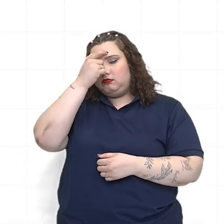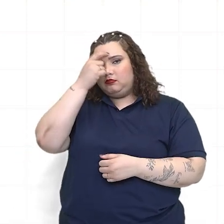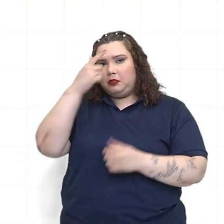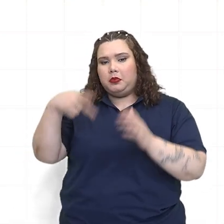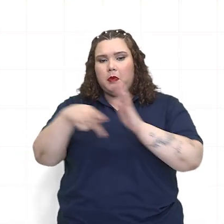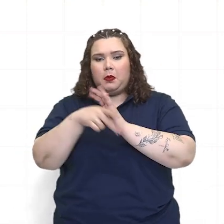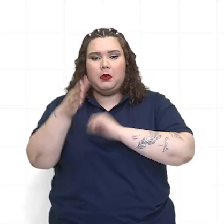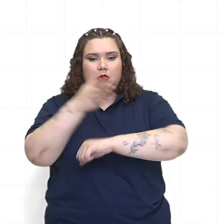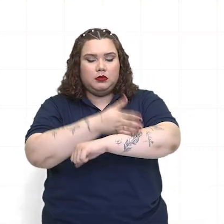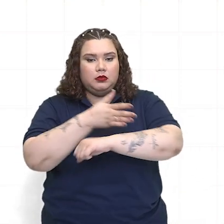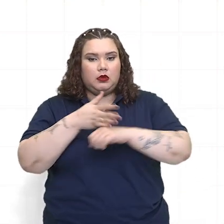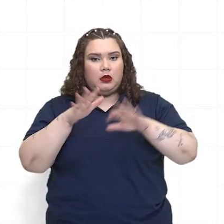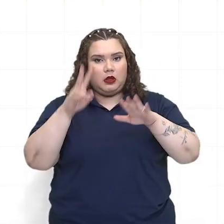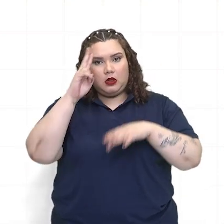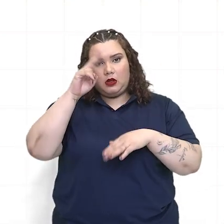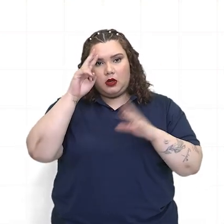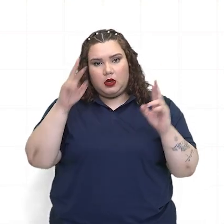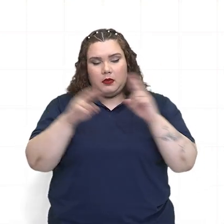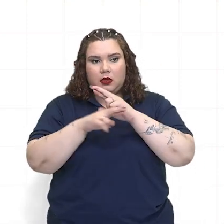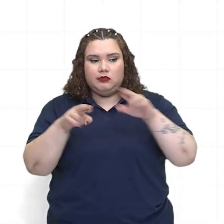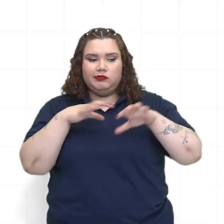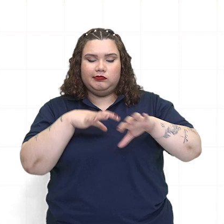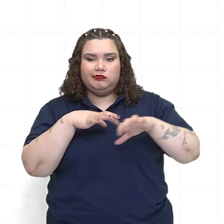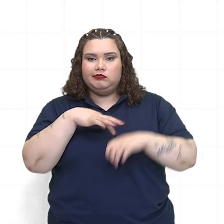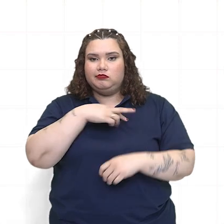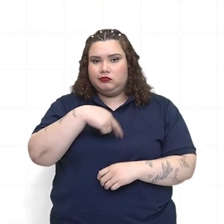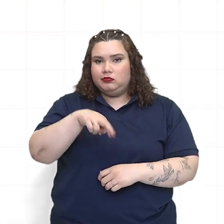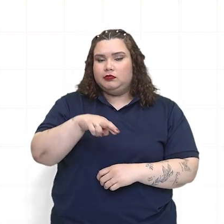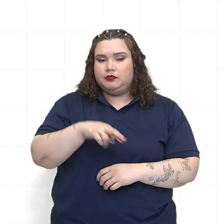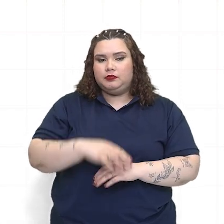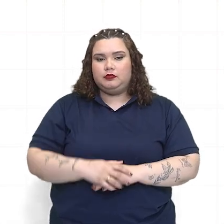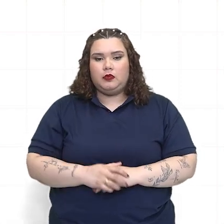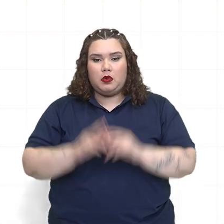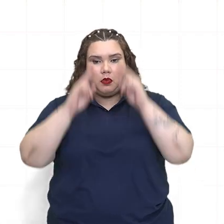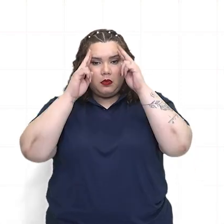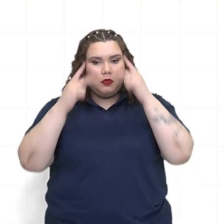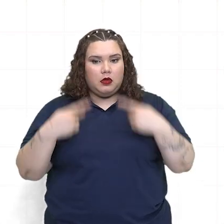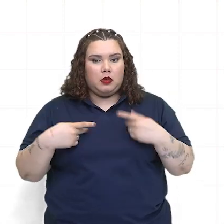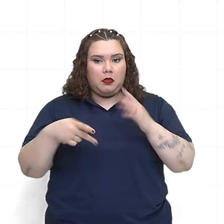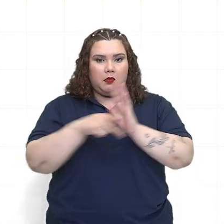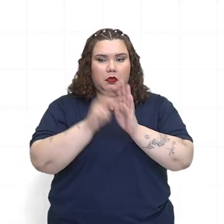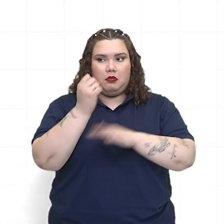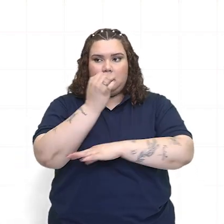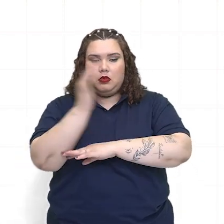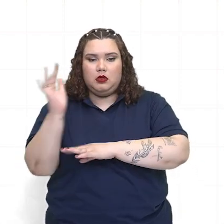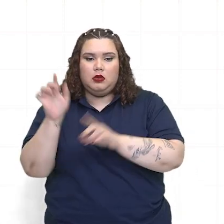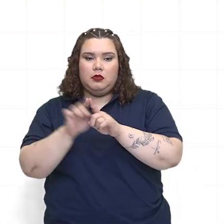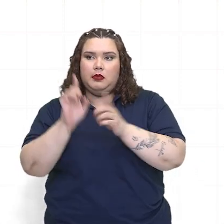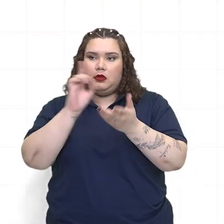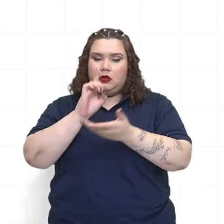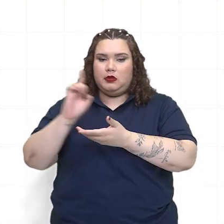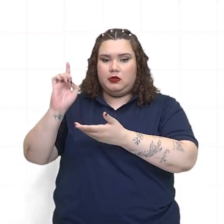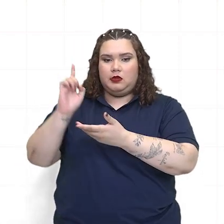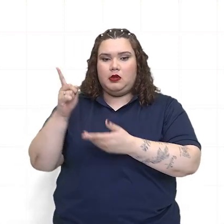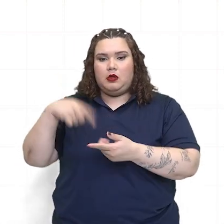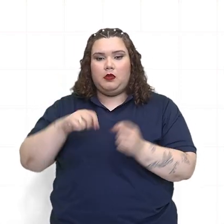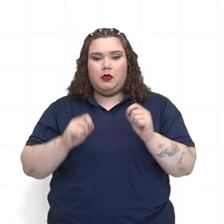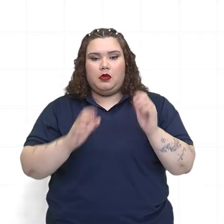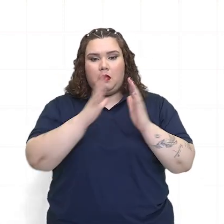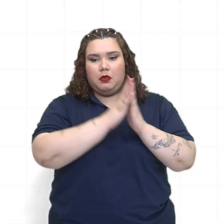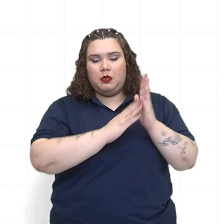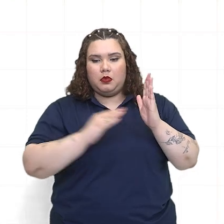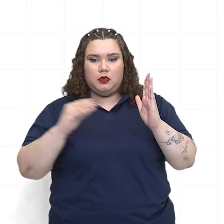E lembra, é sempre ligada a essa forte religiosidade. O homem como elemento da natureza e de Deus. Seríamos